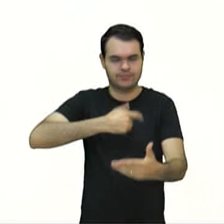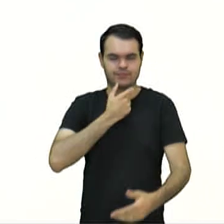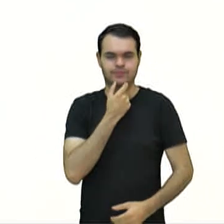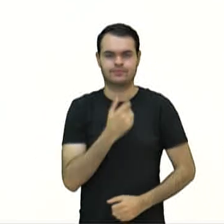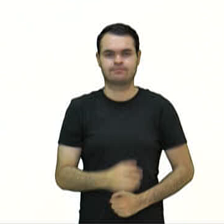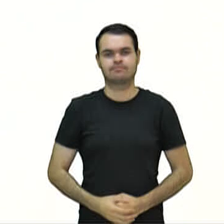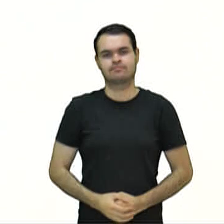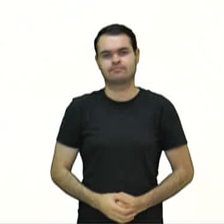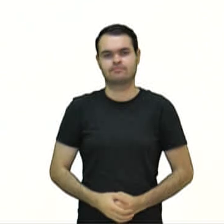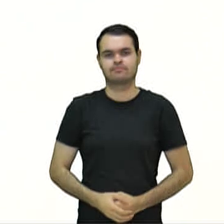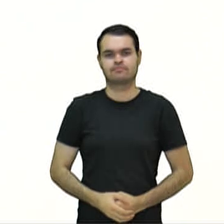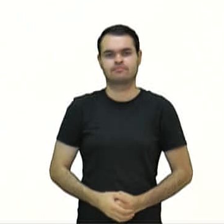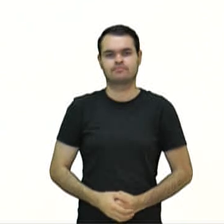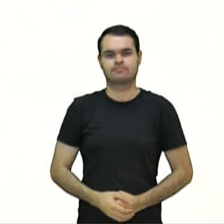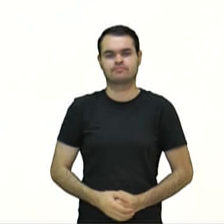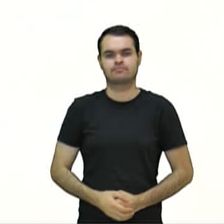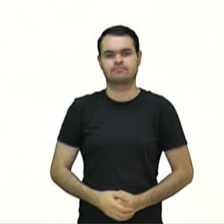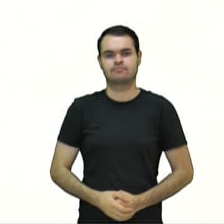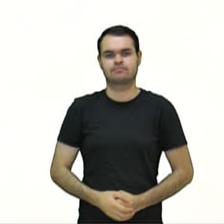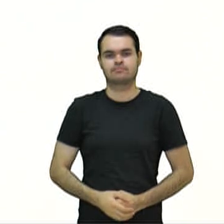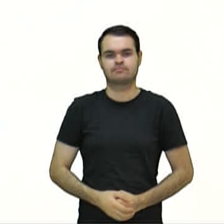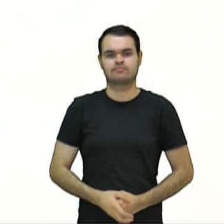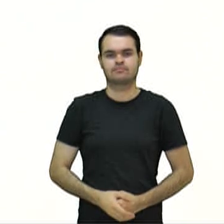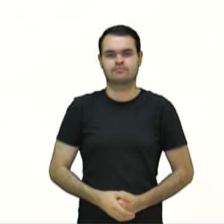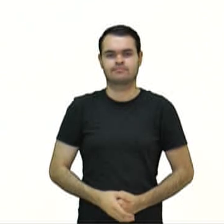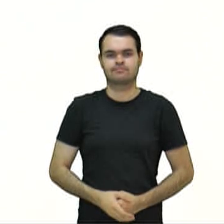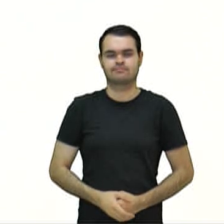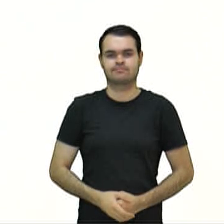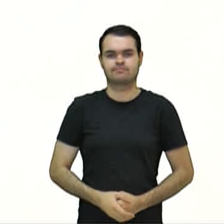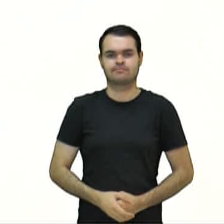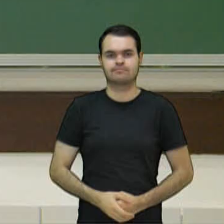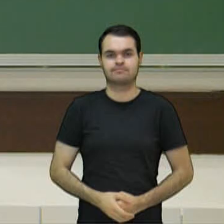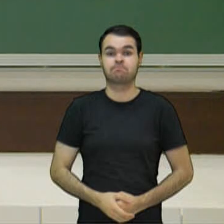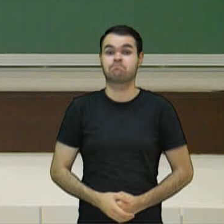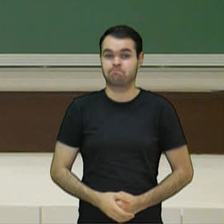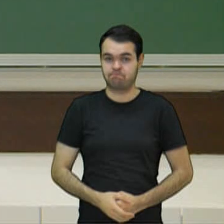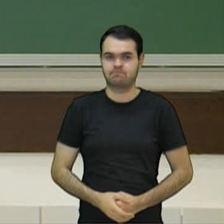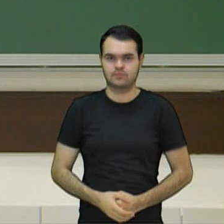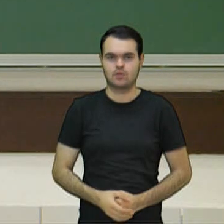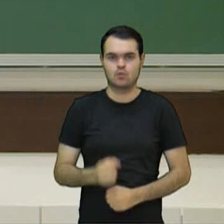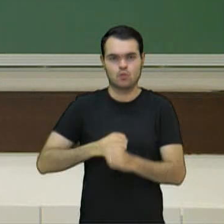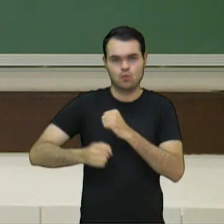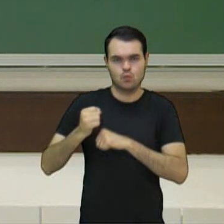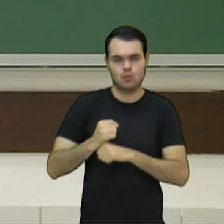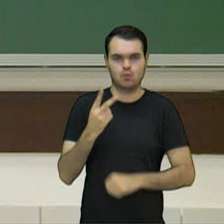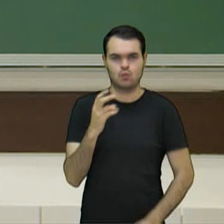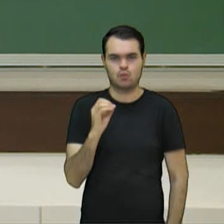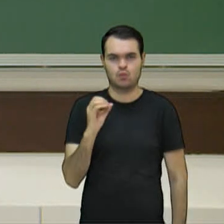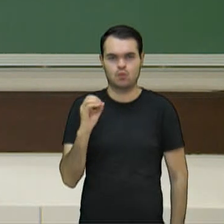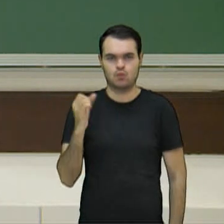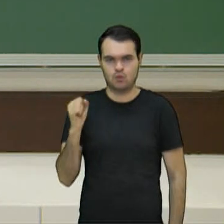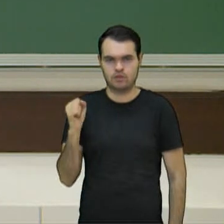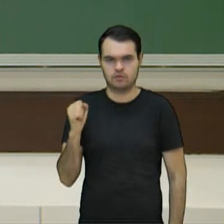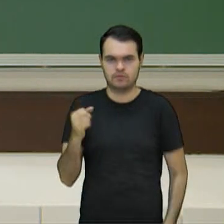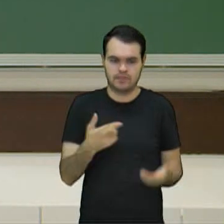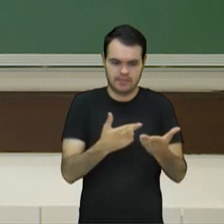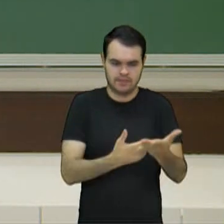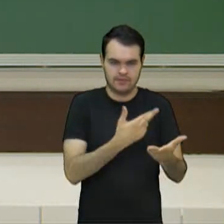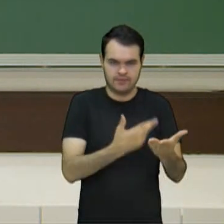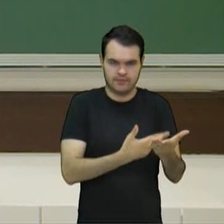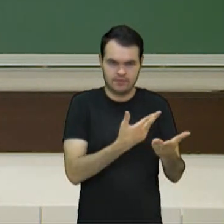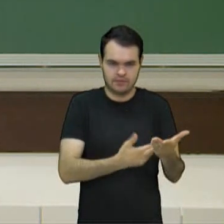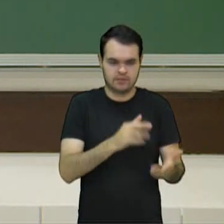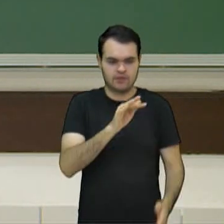world's wealthiest female musician by Forbes magazine. Então, em 2008, ela foi considerada